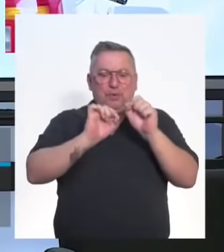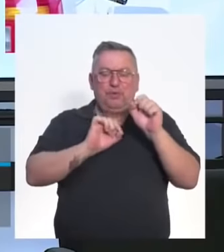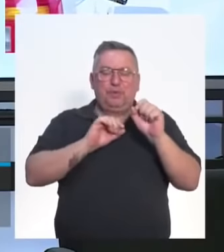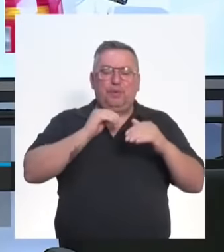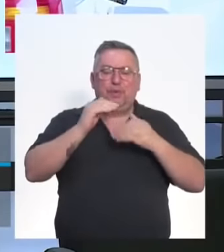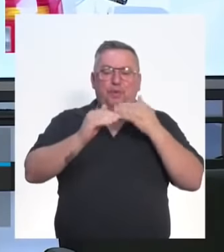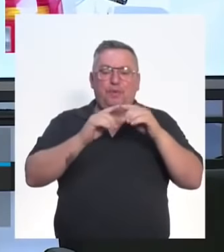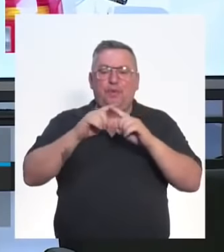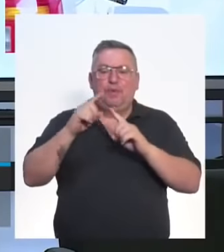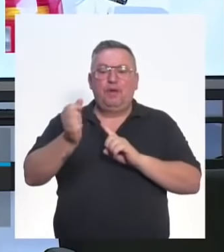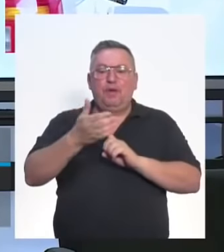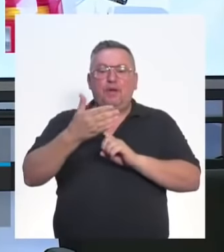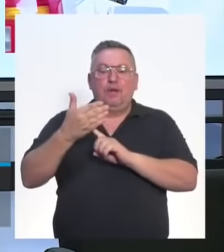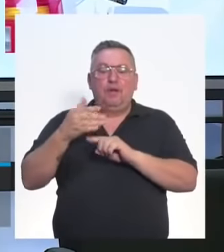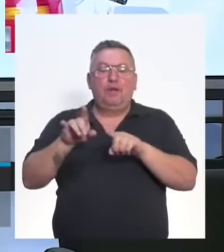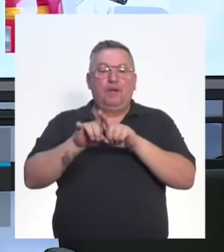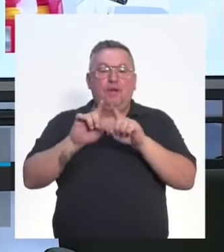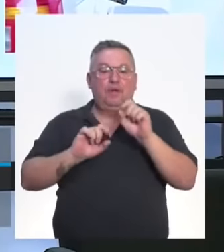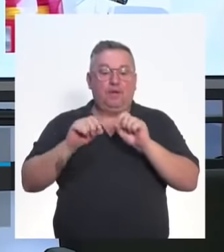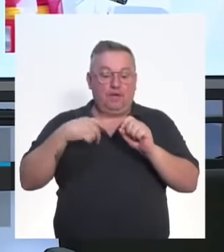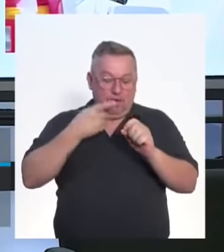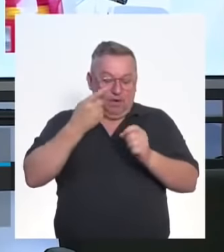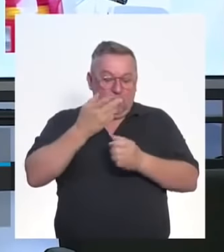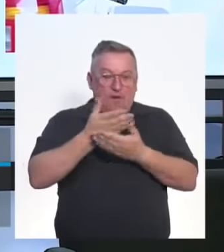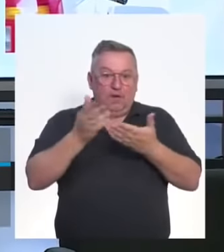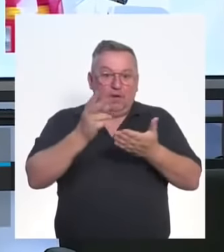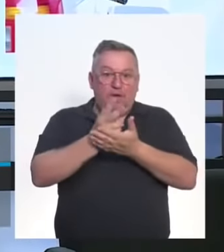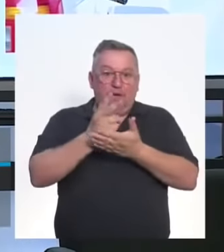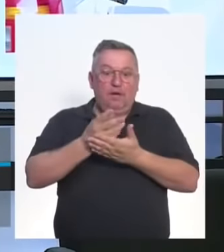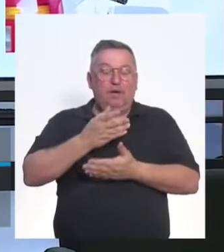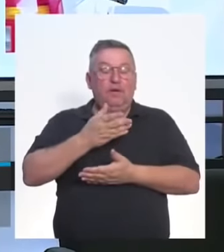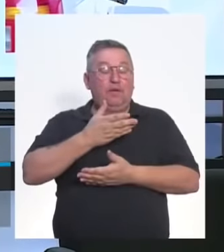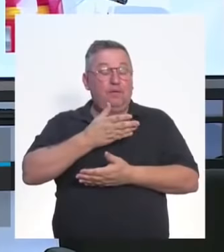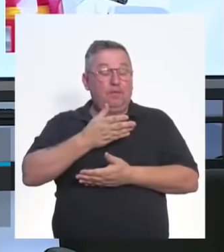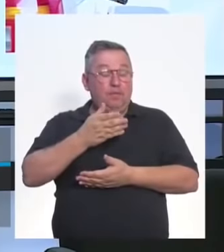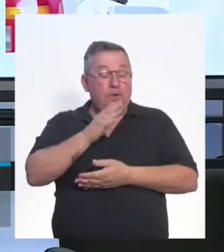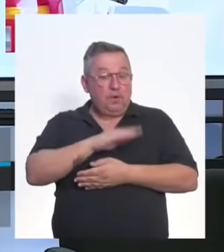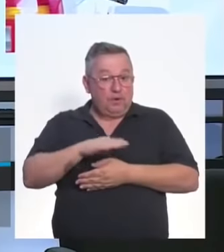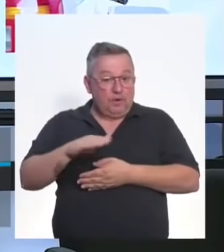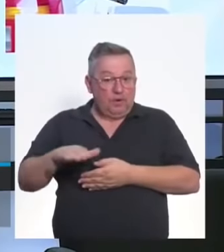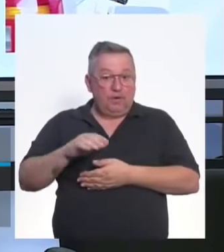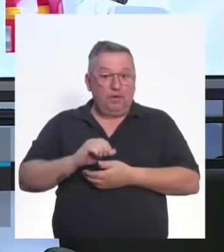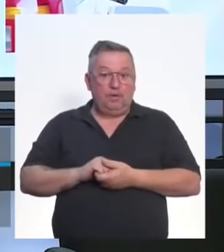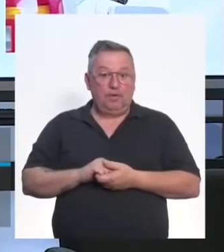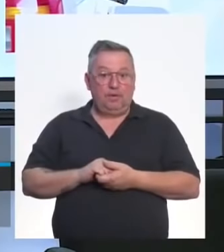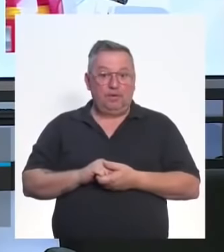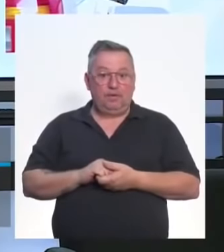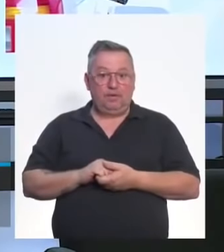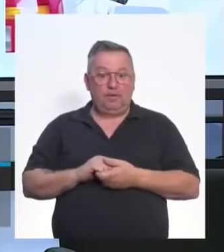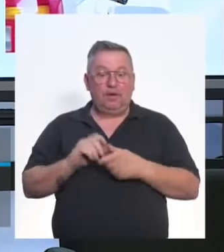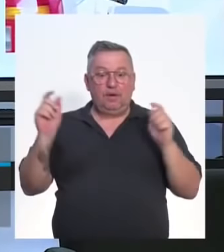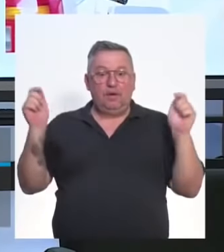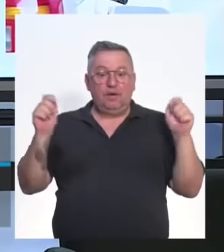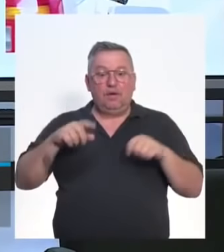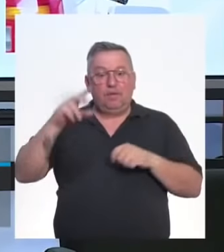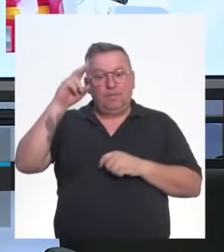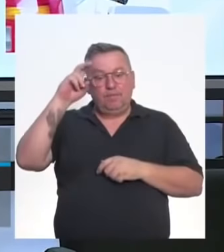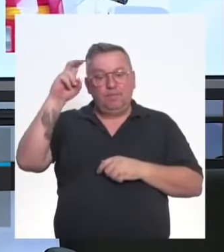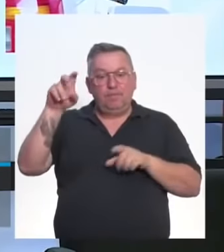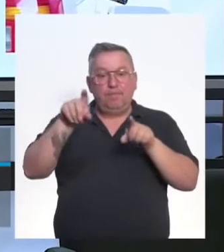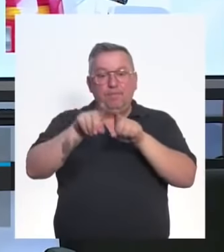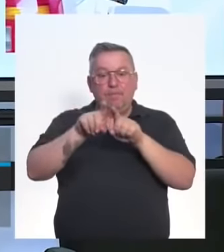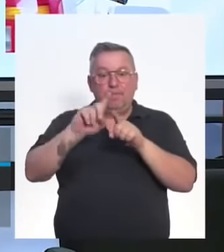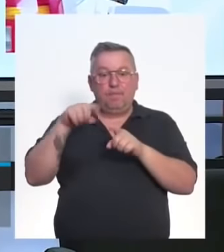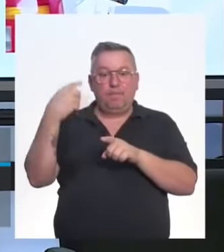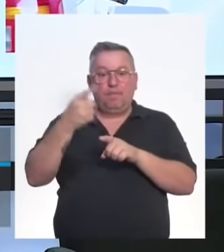desenvolveu tecnologia. Eu falava sempre para os meus alunos assim, que a capacidade intelectual, né, o